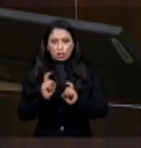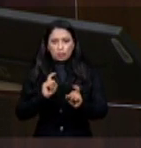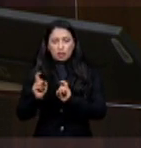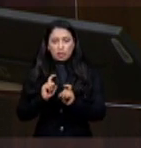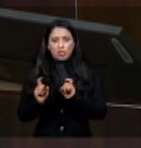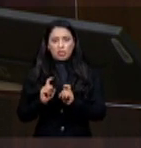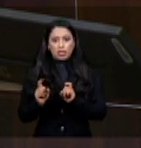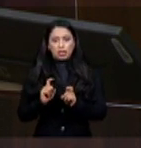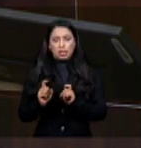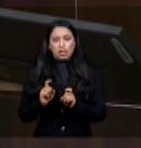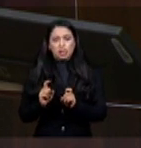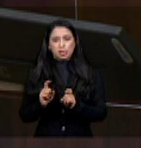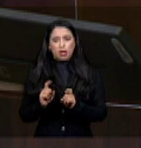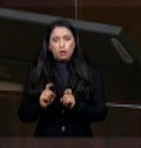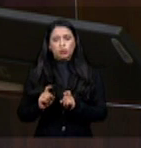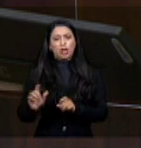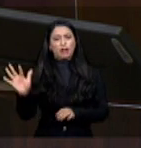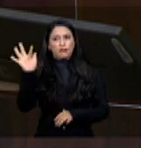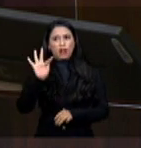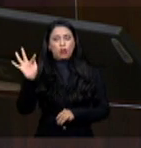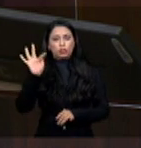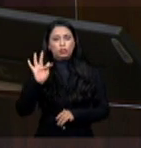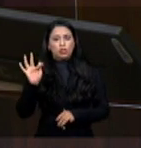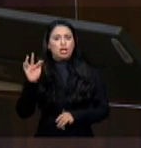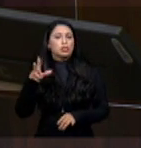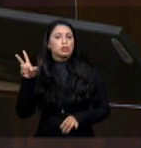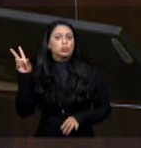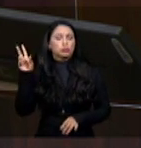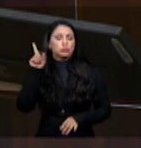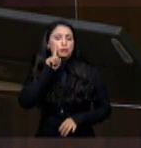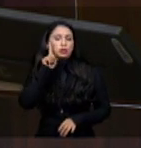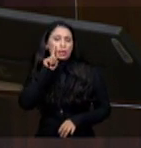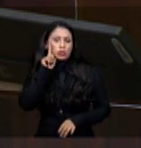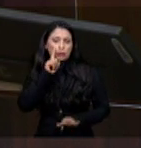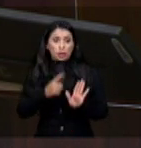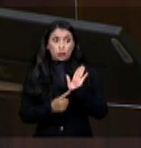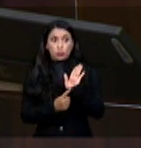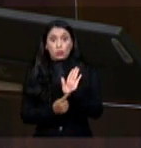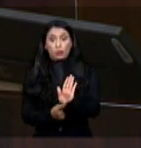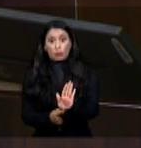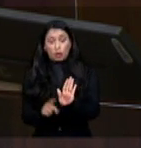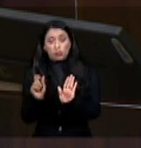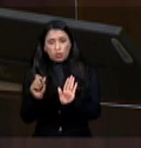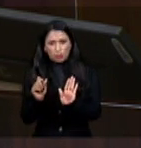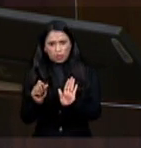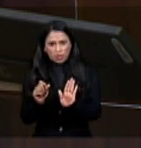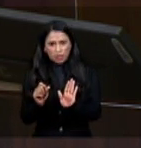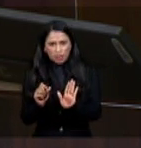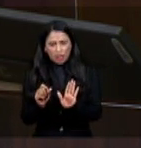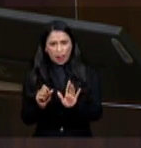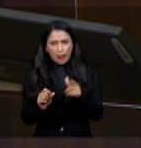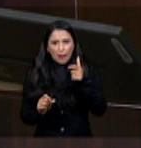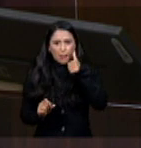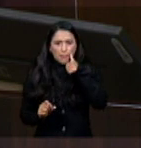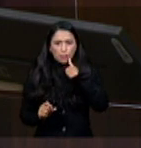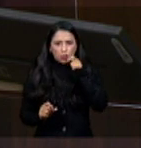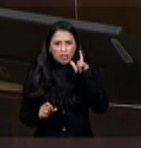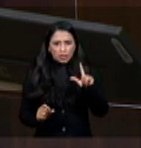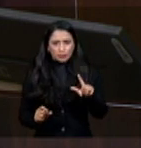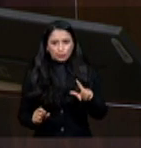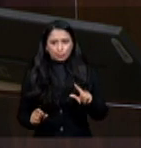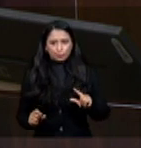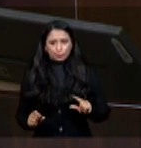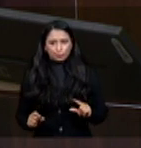da Universidade de Harvard está constatado que ainda hoje como já referi uma menor proporção de mulheres em